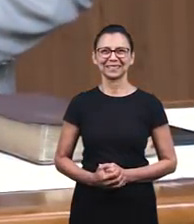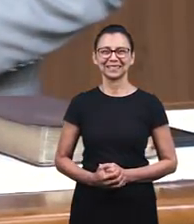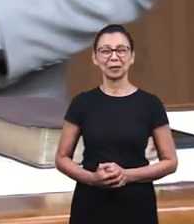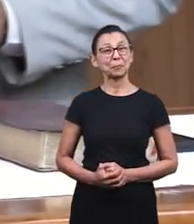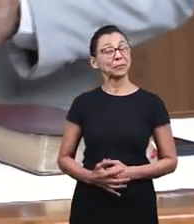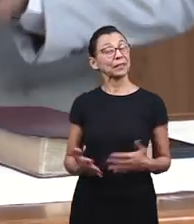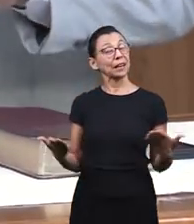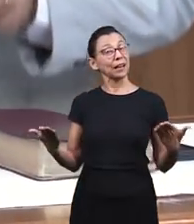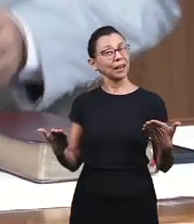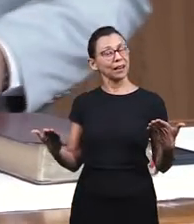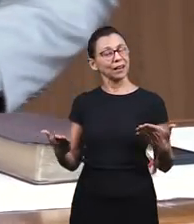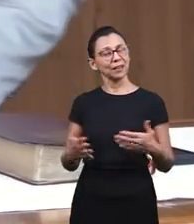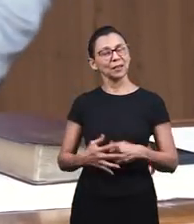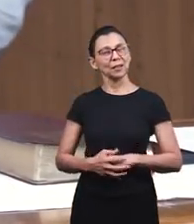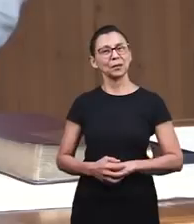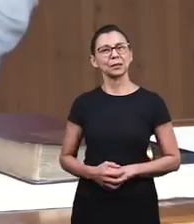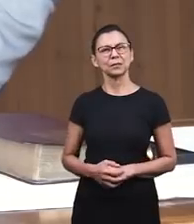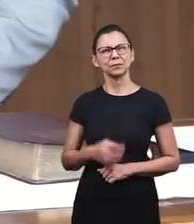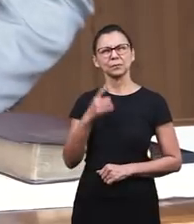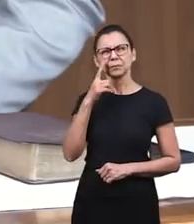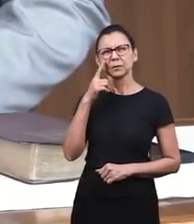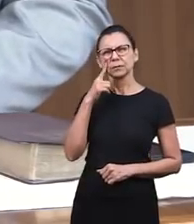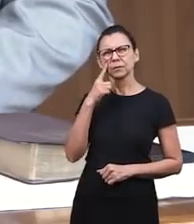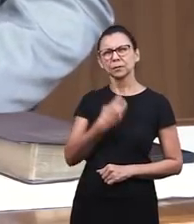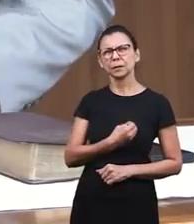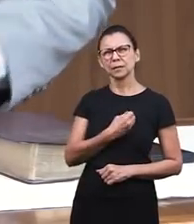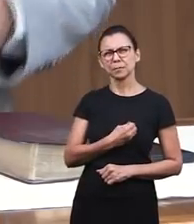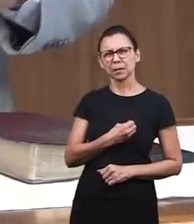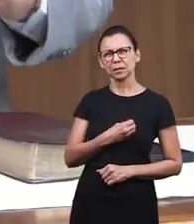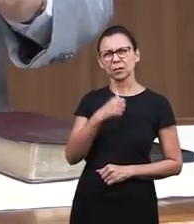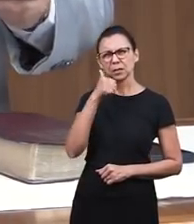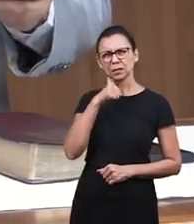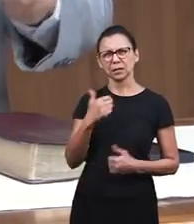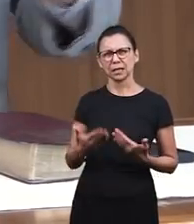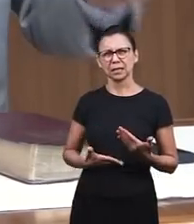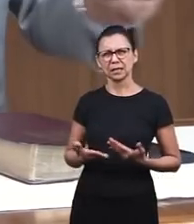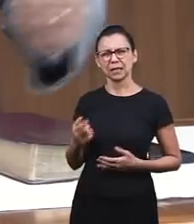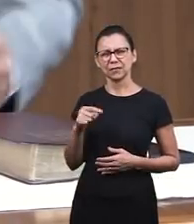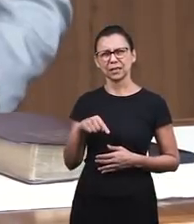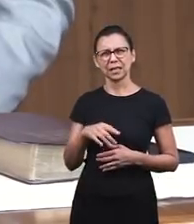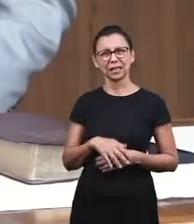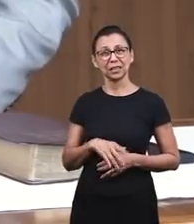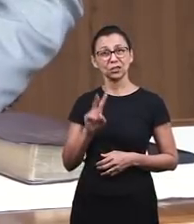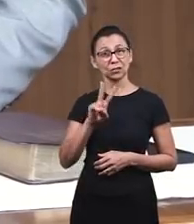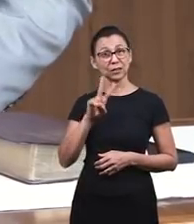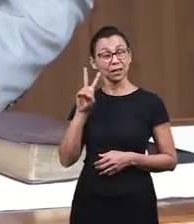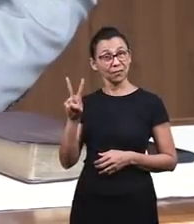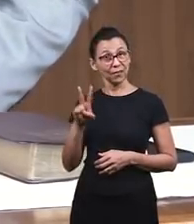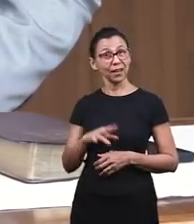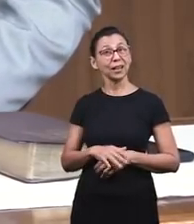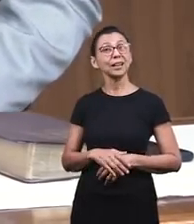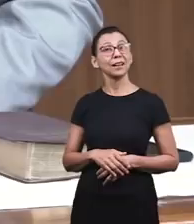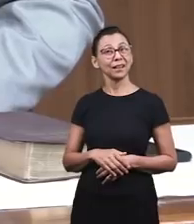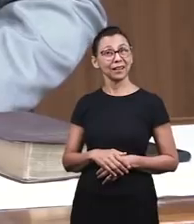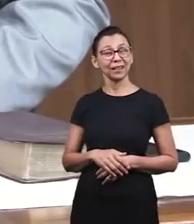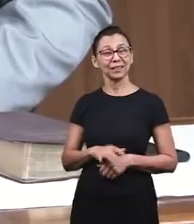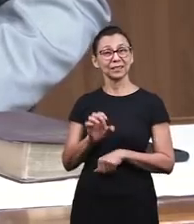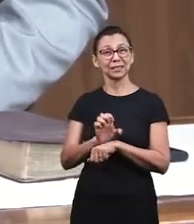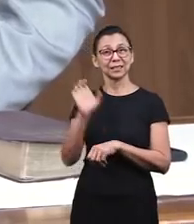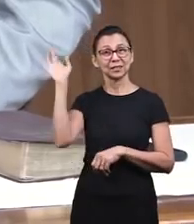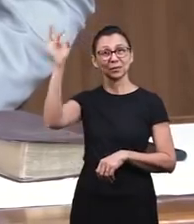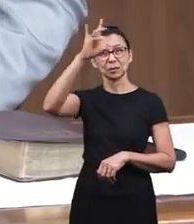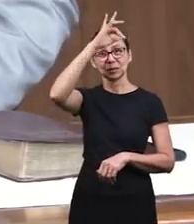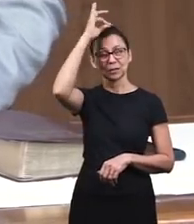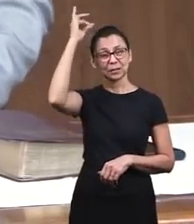Muito bem. Então nós vamos agora ver a participação das irmãs daqui de pertinho, aqui de Vila Velha, no Espírito Santo,